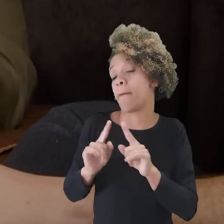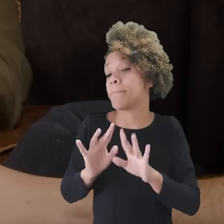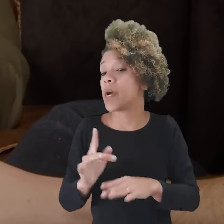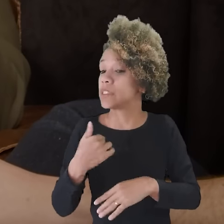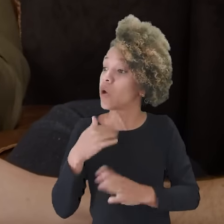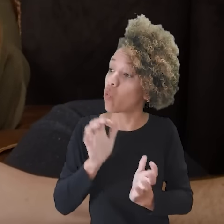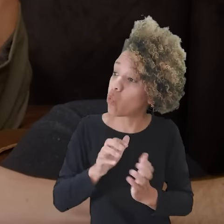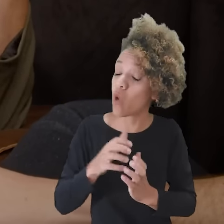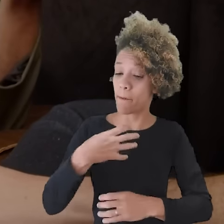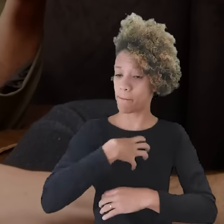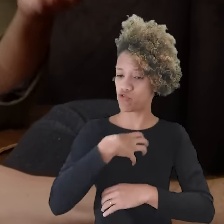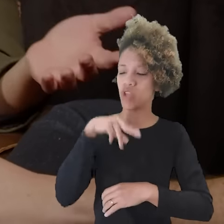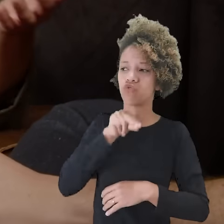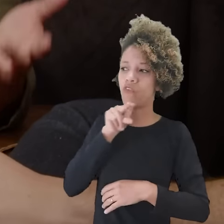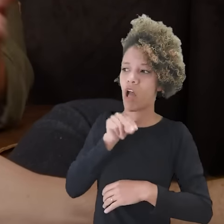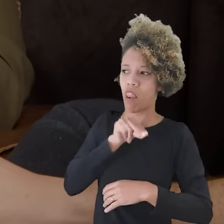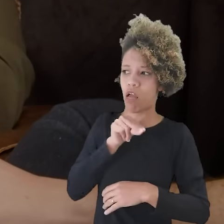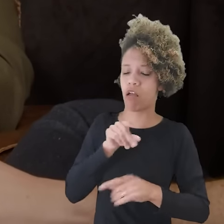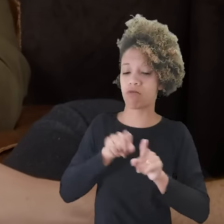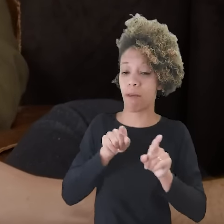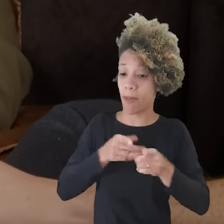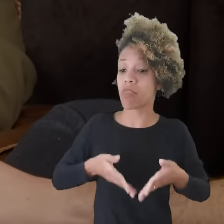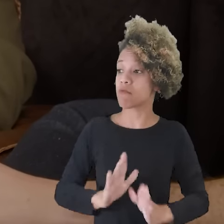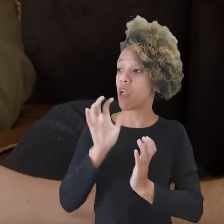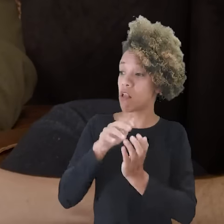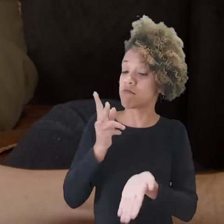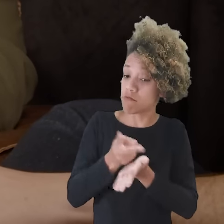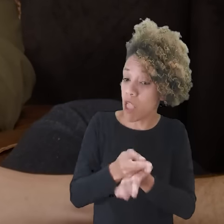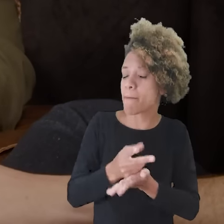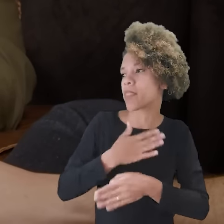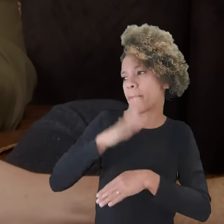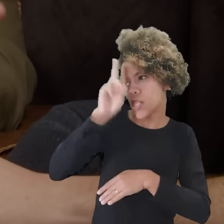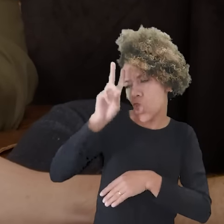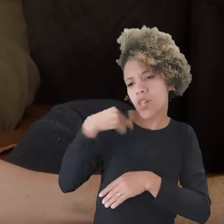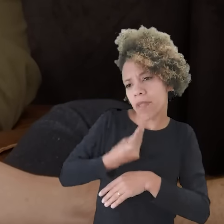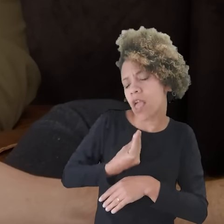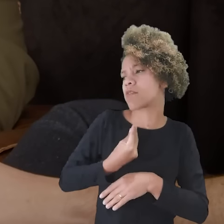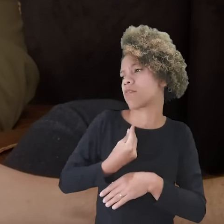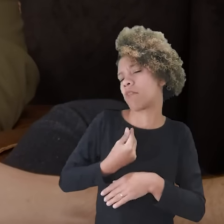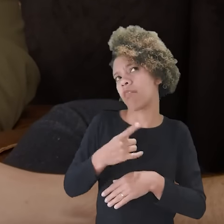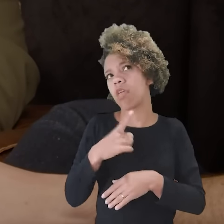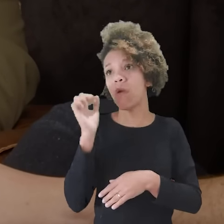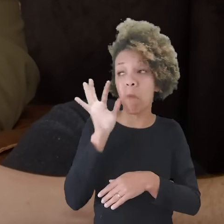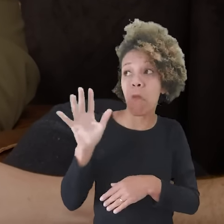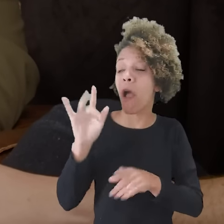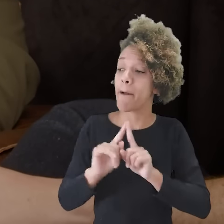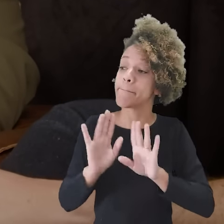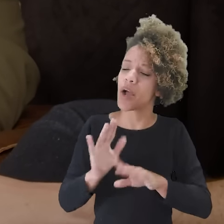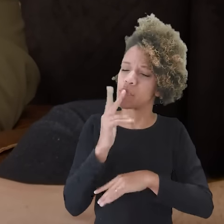por eu ser nordestino meu sotaque e ser pernambucano e falar sempre das histórias da Minha Terra cria uma ideia mas